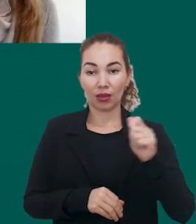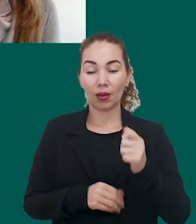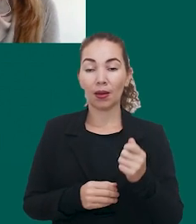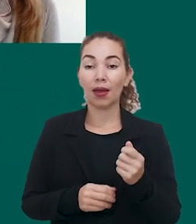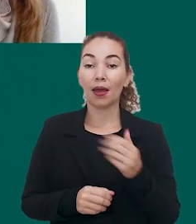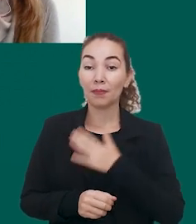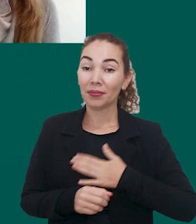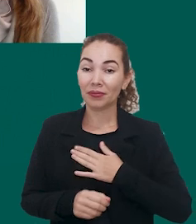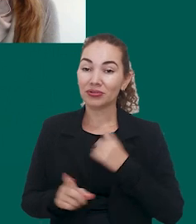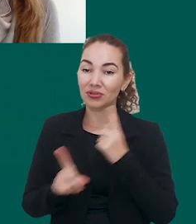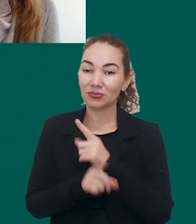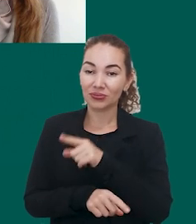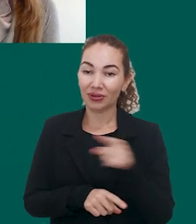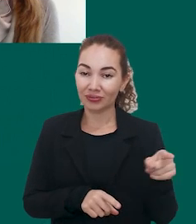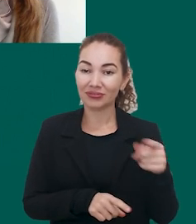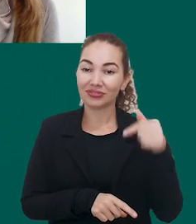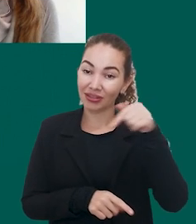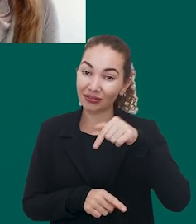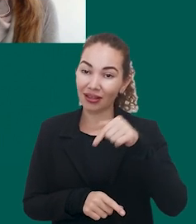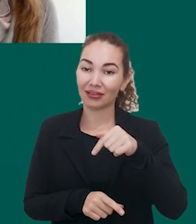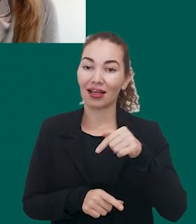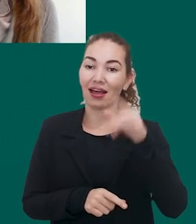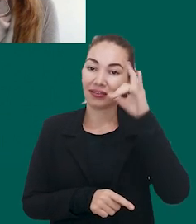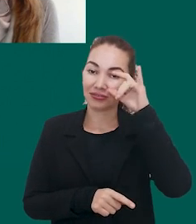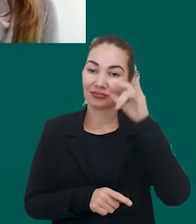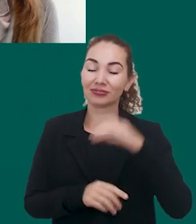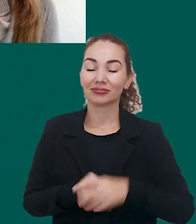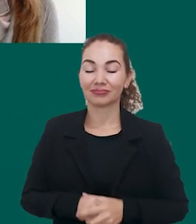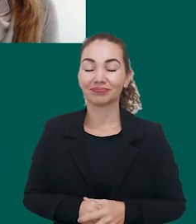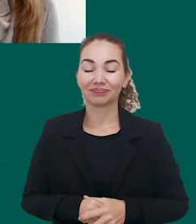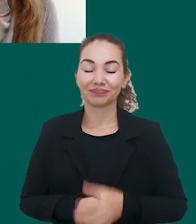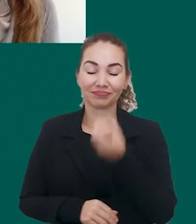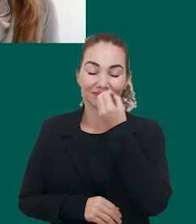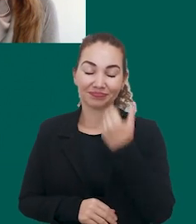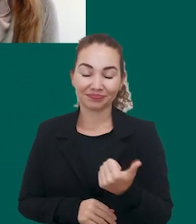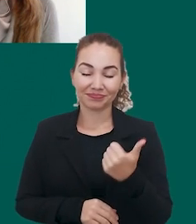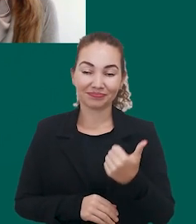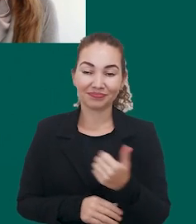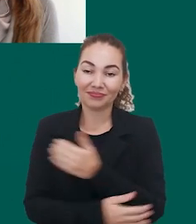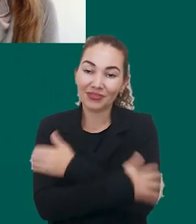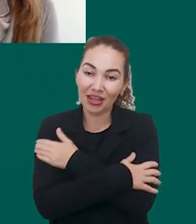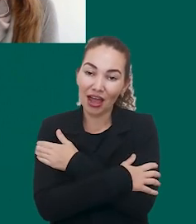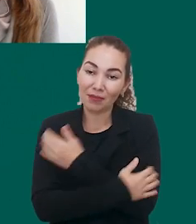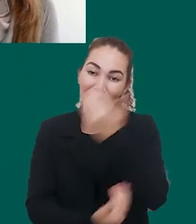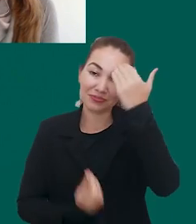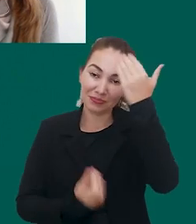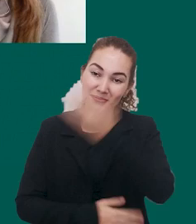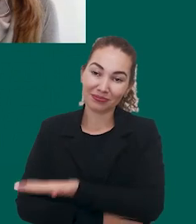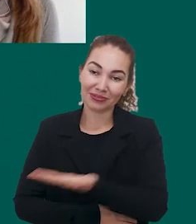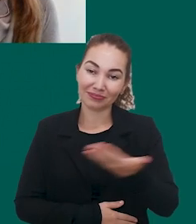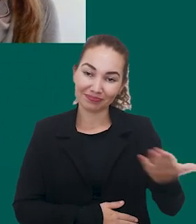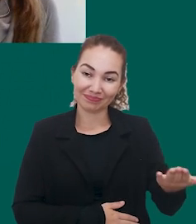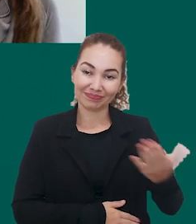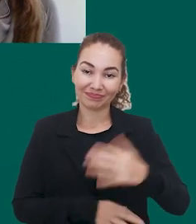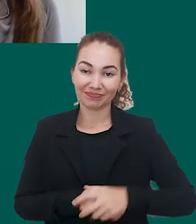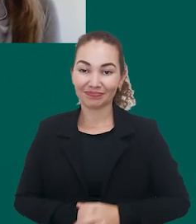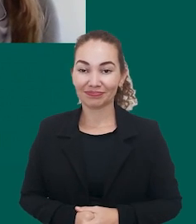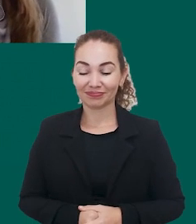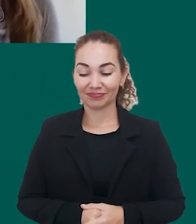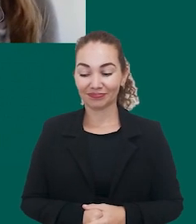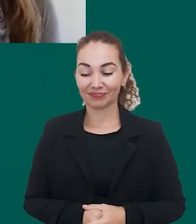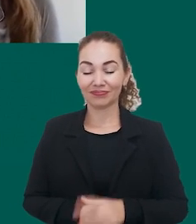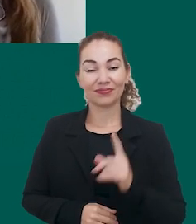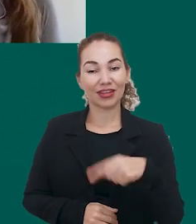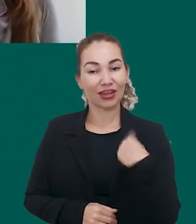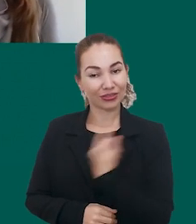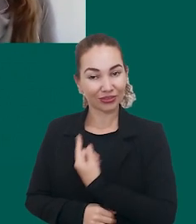por lá, ou se precisarem de qualquer coisa, eu vou estar sempre à disposição, tá bom? Um grande abraço e obrigado de novo pelo convite.